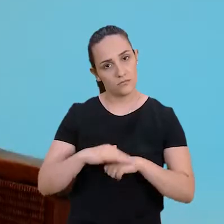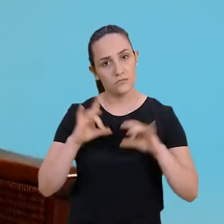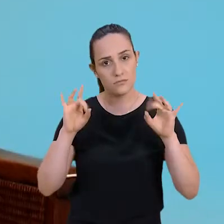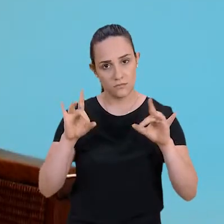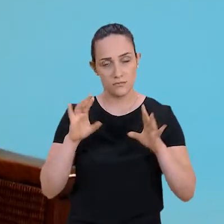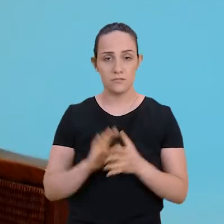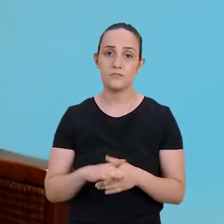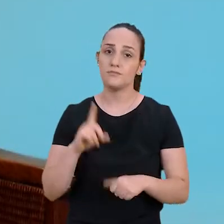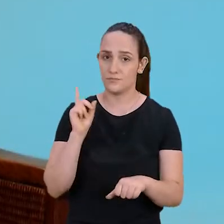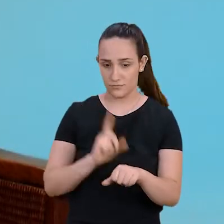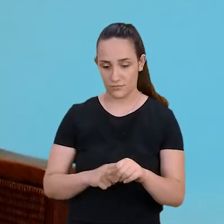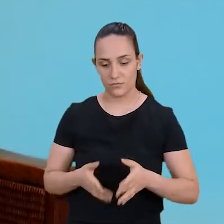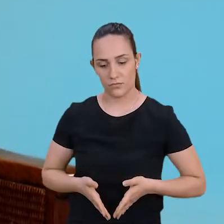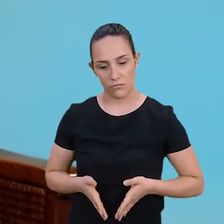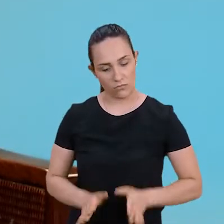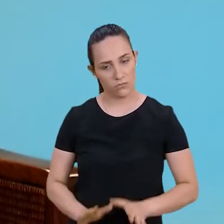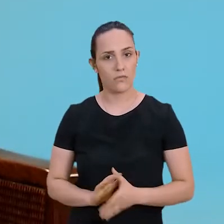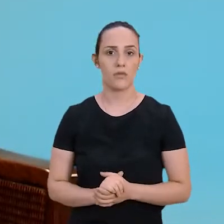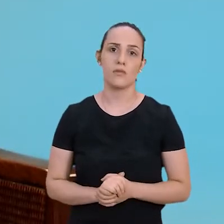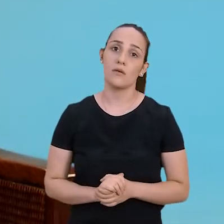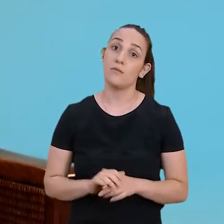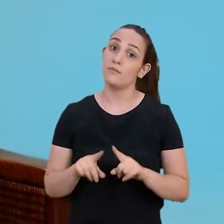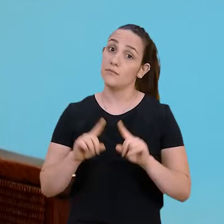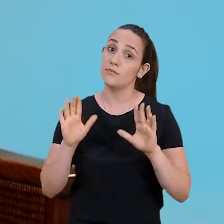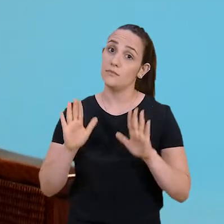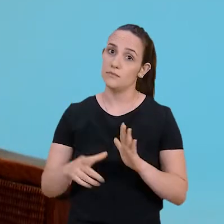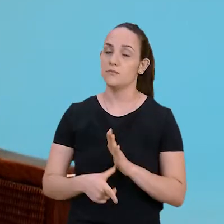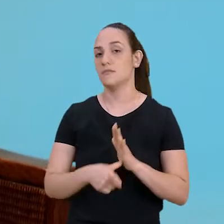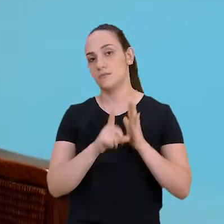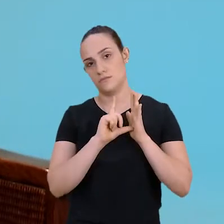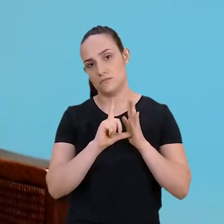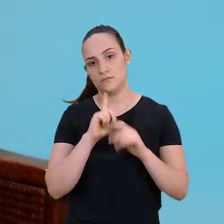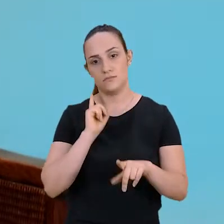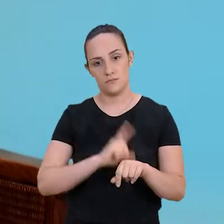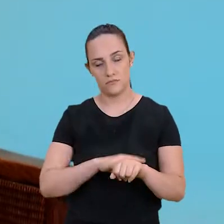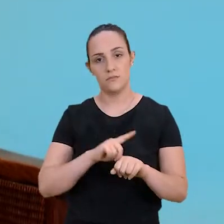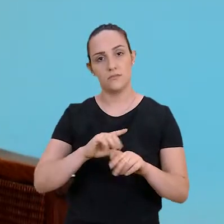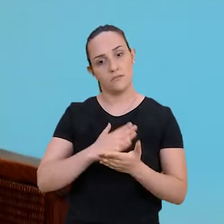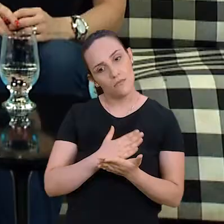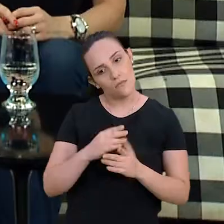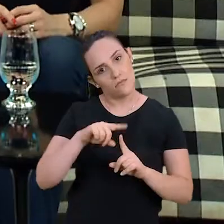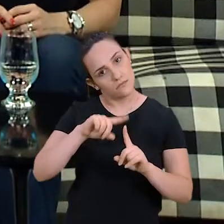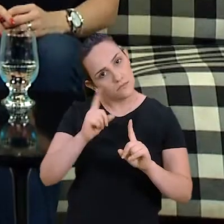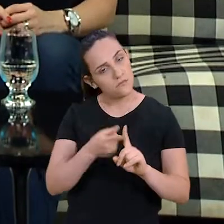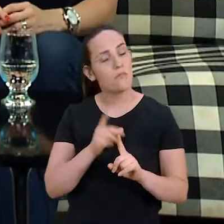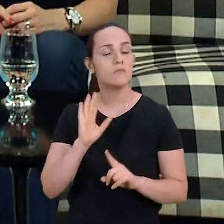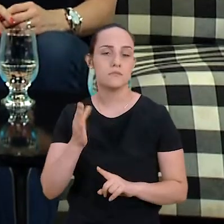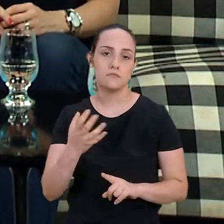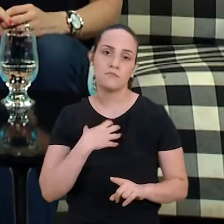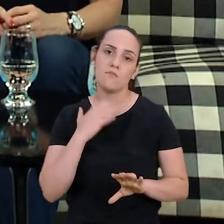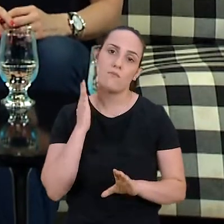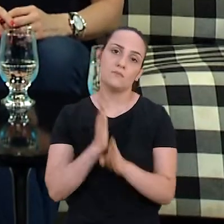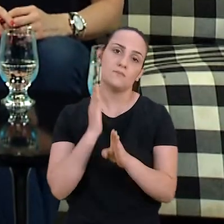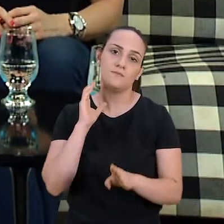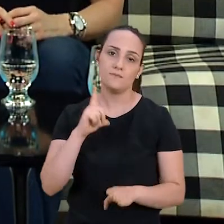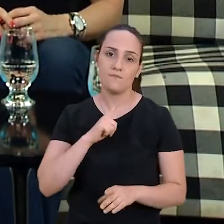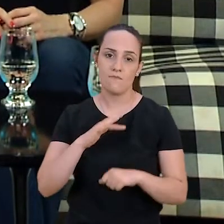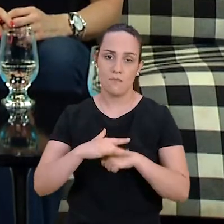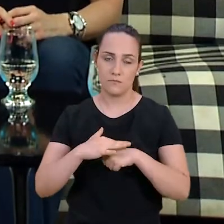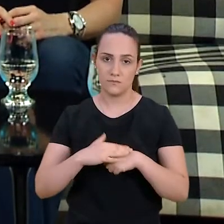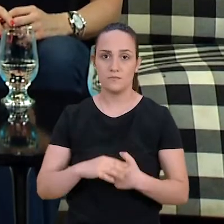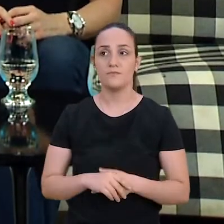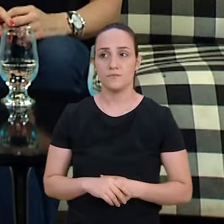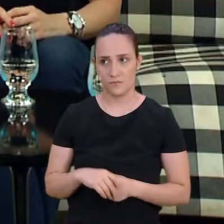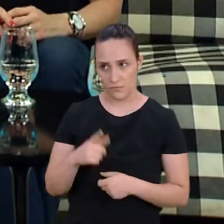no nascimento eu descobri, mas na verdade é desde o início da gestação, né? Desde o início da gestação. Sim. Como é que foi? Quando